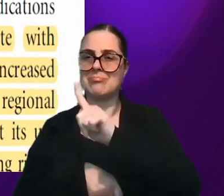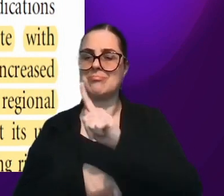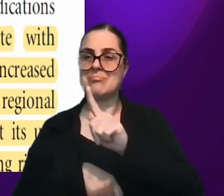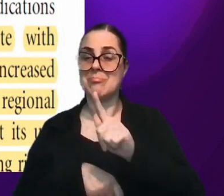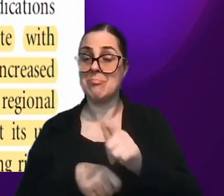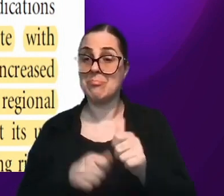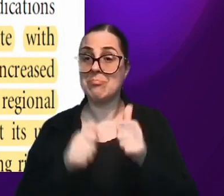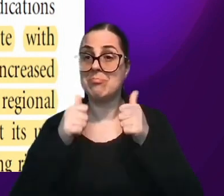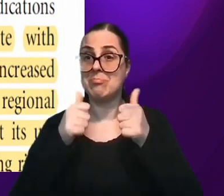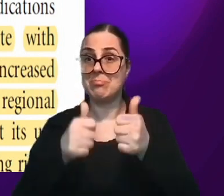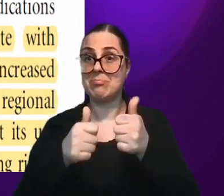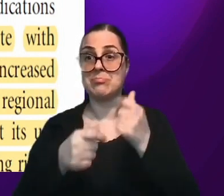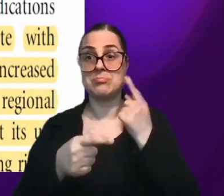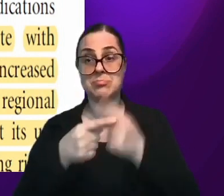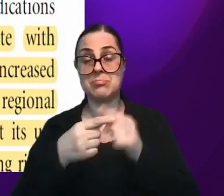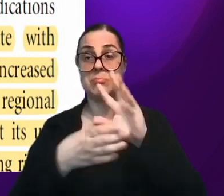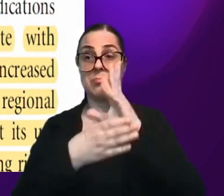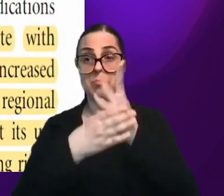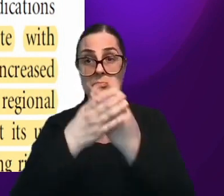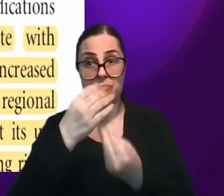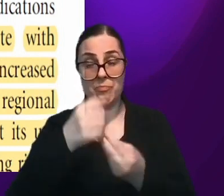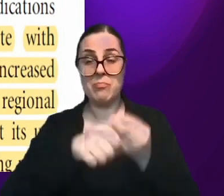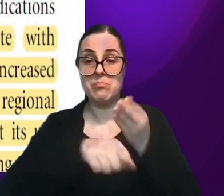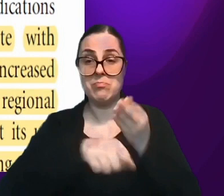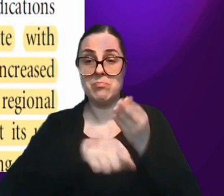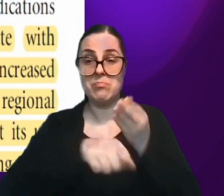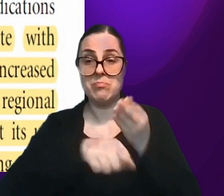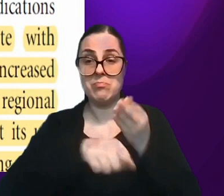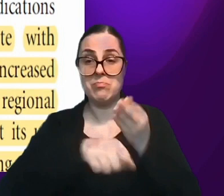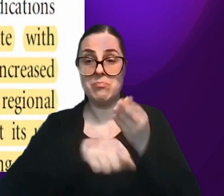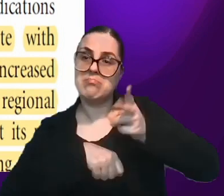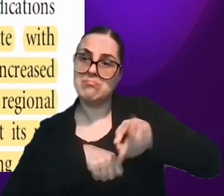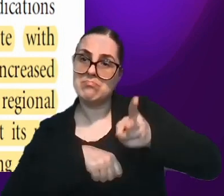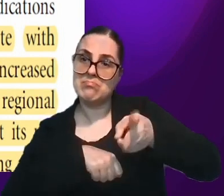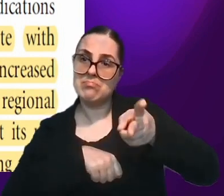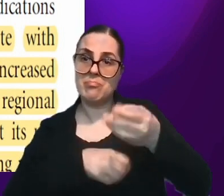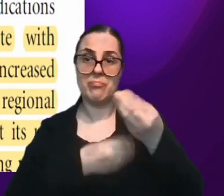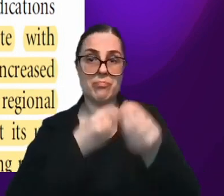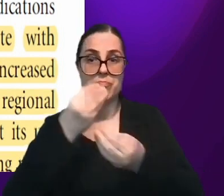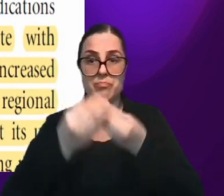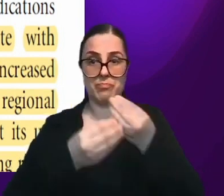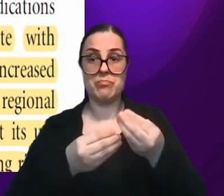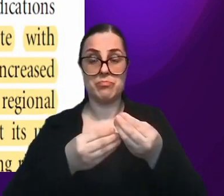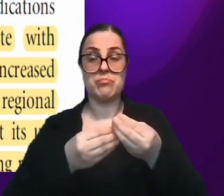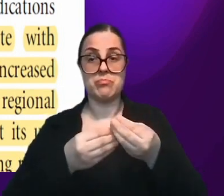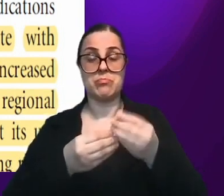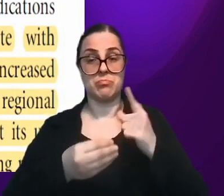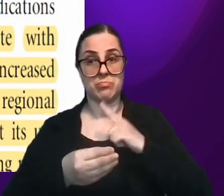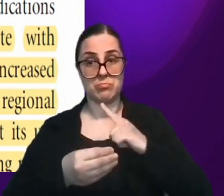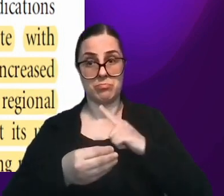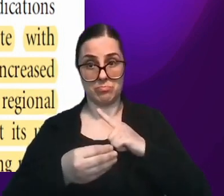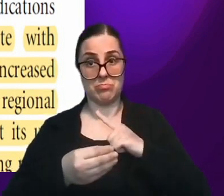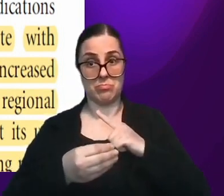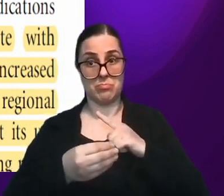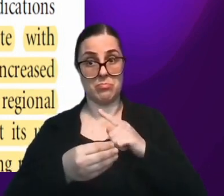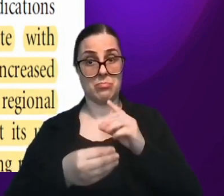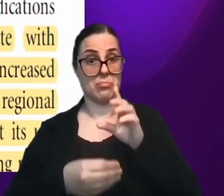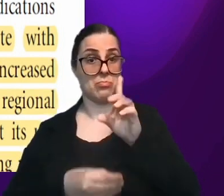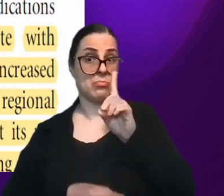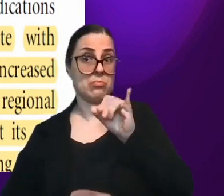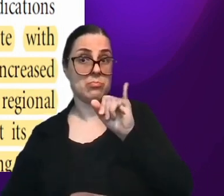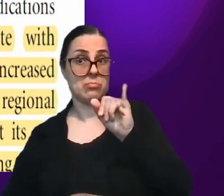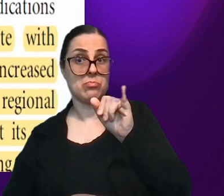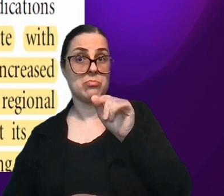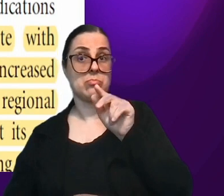uma ultrafiltração contínua e uma diálise contínua, seja ela com difusão associada com convecção, mas você consegue manter o teu